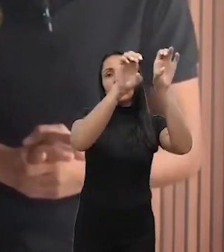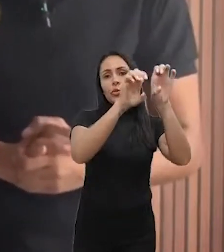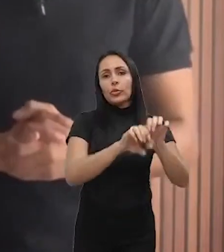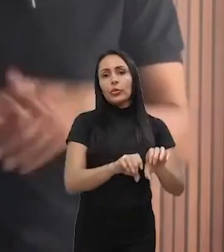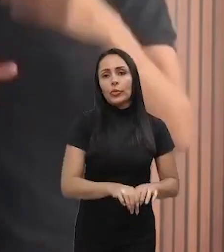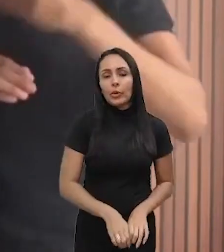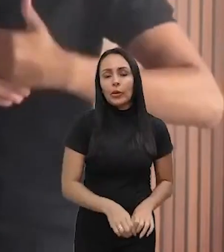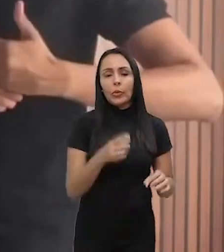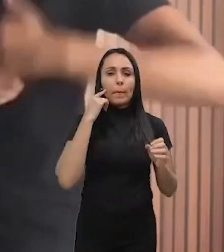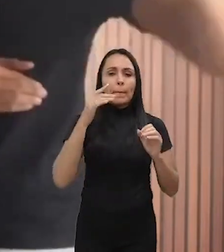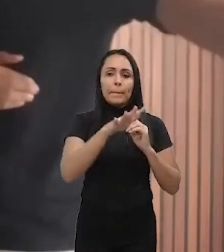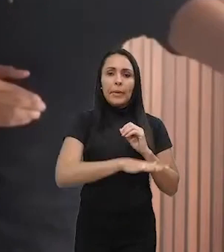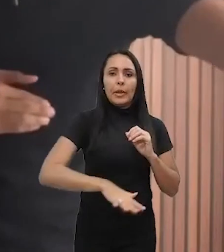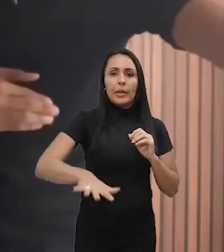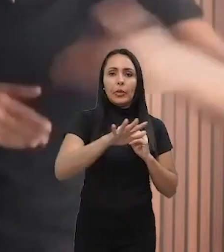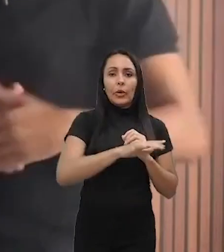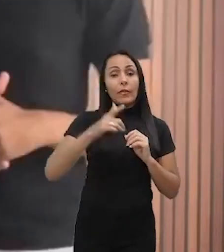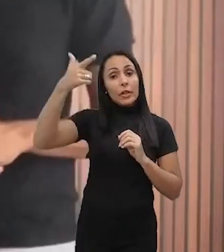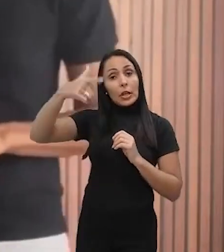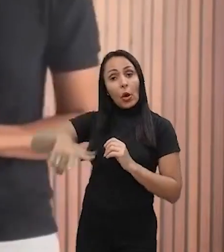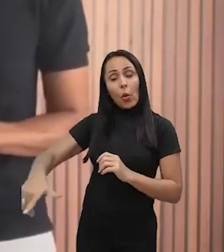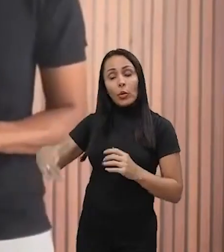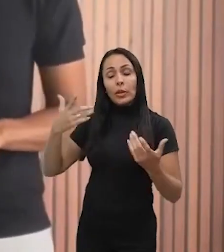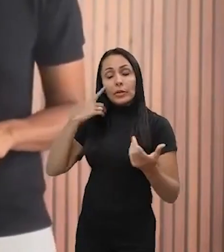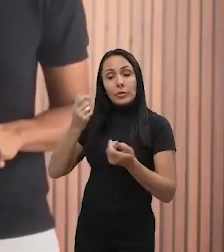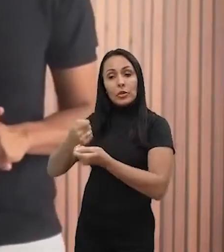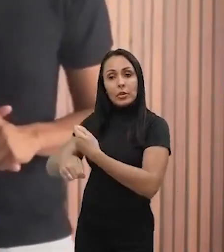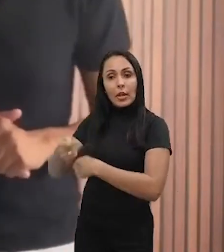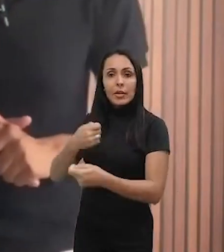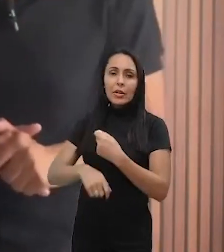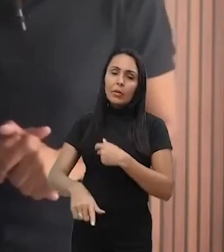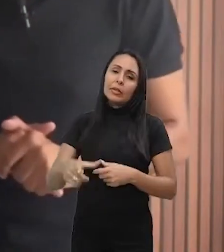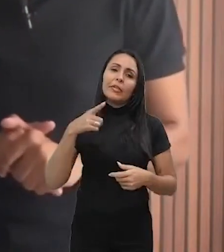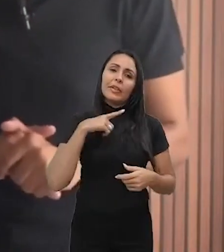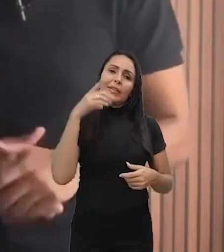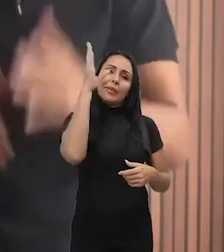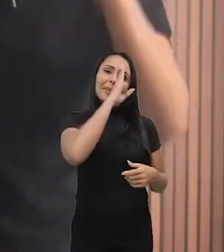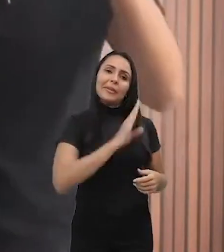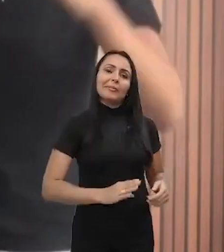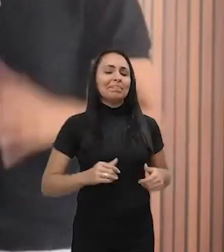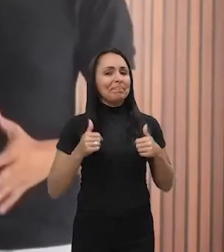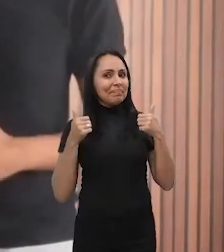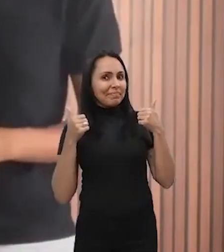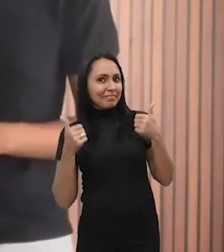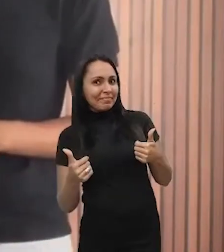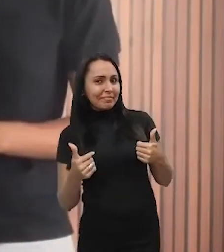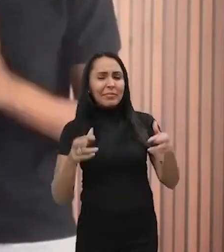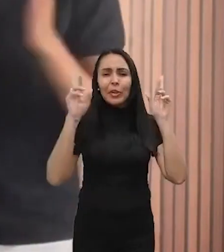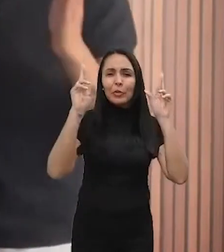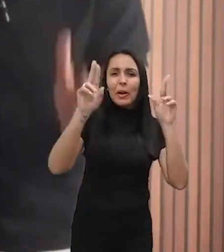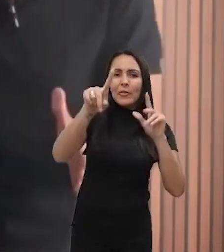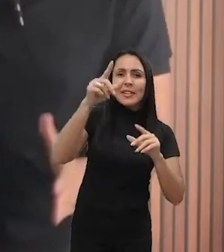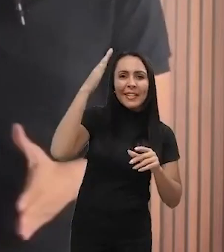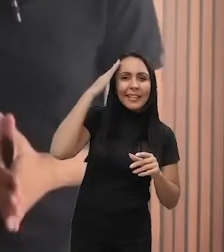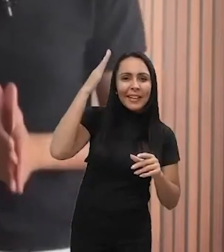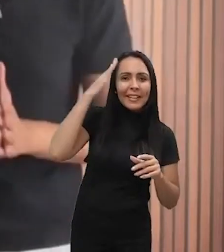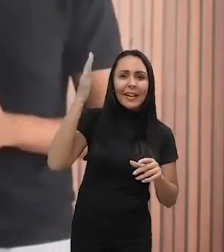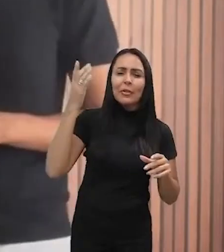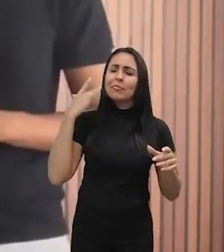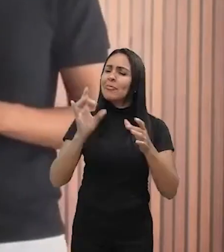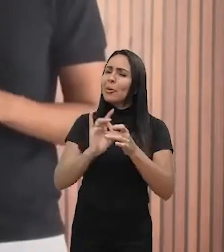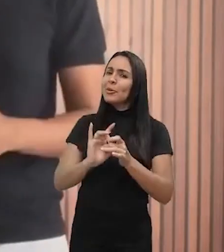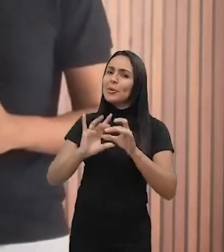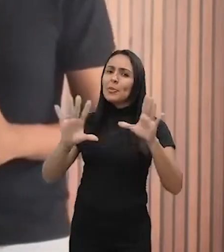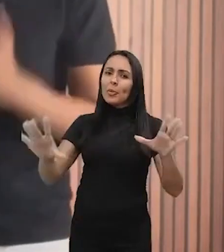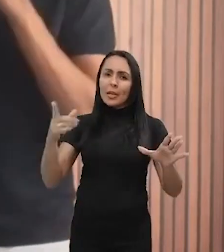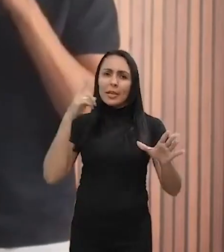período colonial, e aí vai ser uma outra fase de administração que nós vamos ter no Brasil, tá bom? Espero que você tenha entendido, estou à